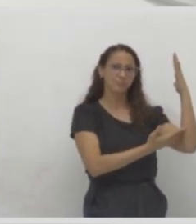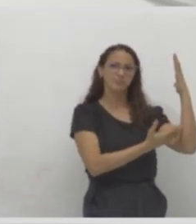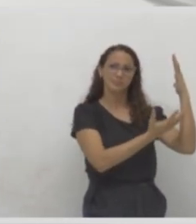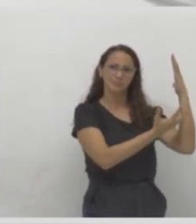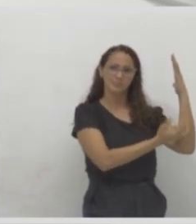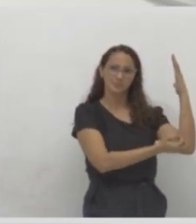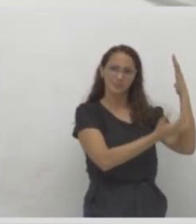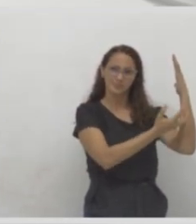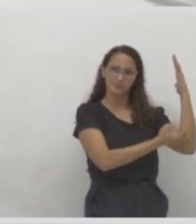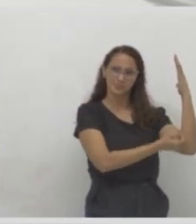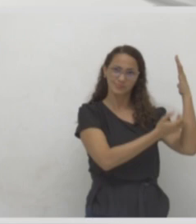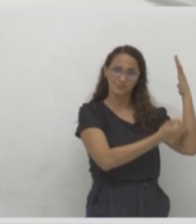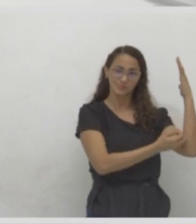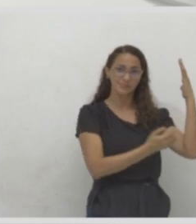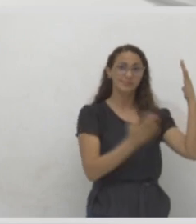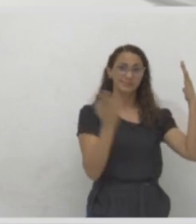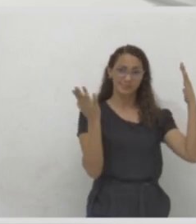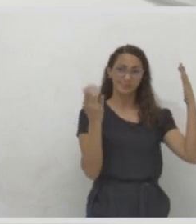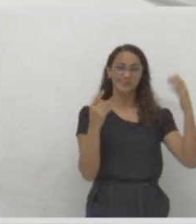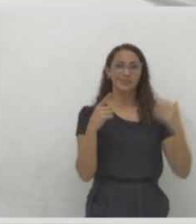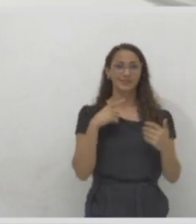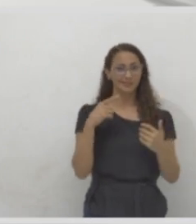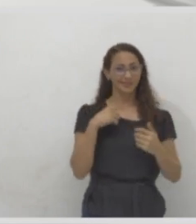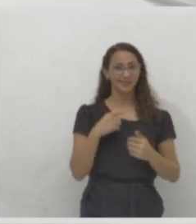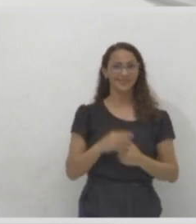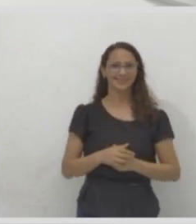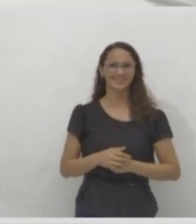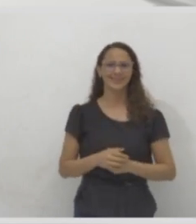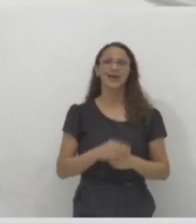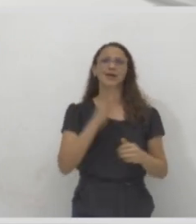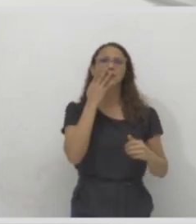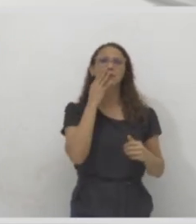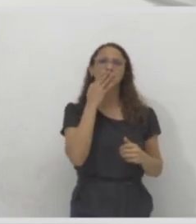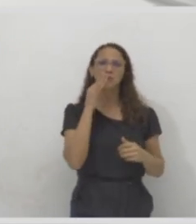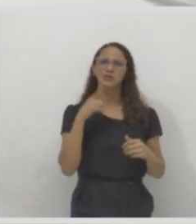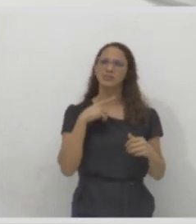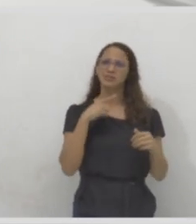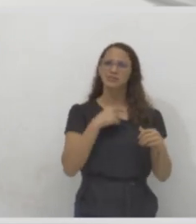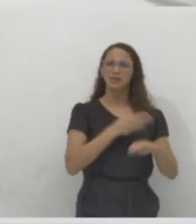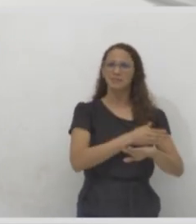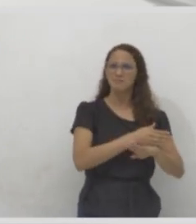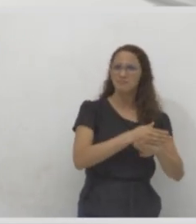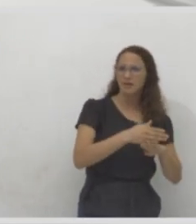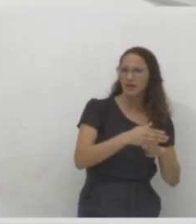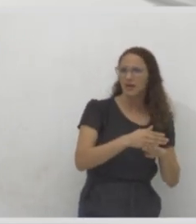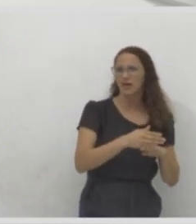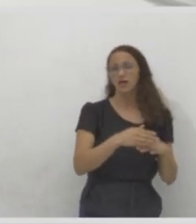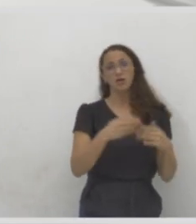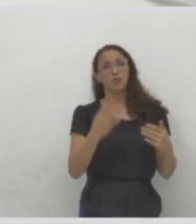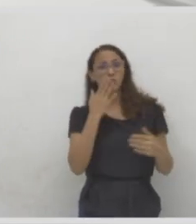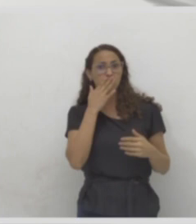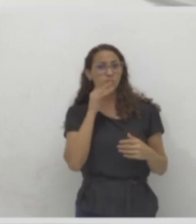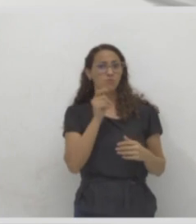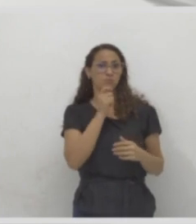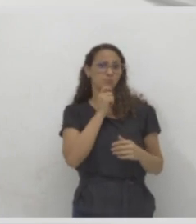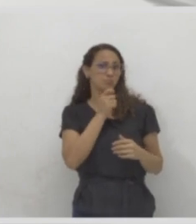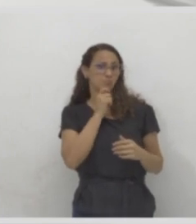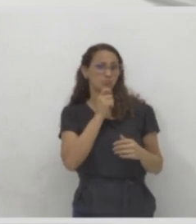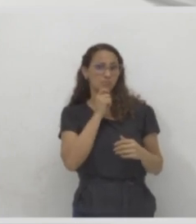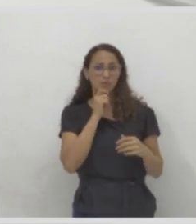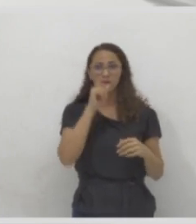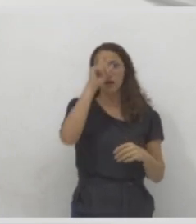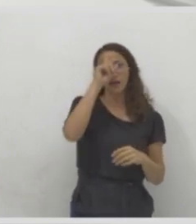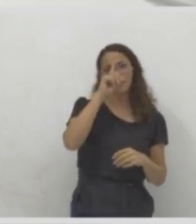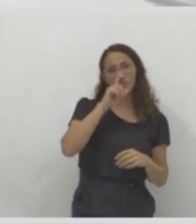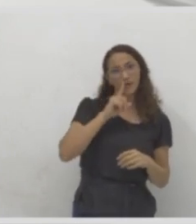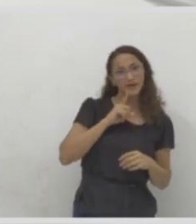líquida encontrada em certas plantas. Geralmente tem cor branca, embora possa ser incolor, amarelo, alaranjado ou vermelho.